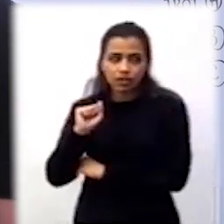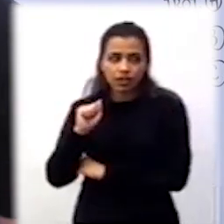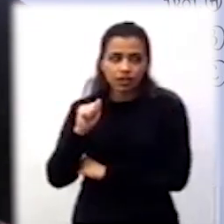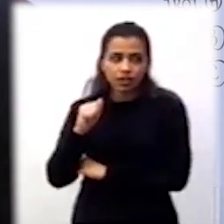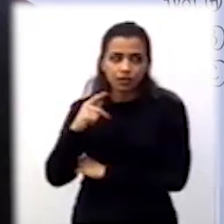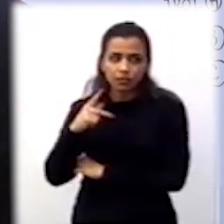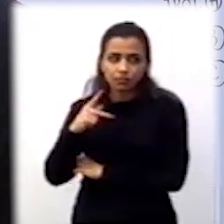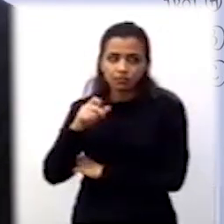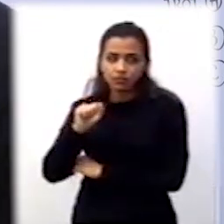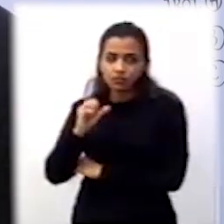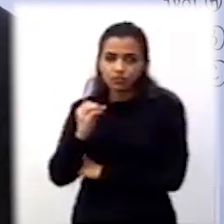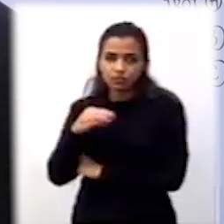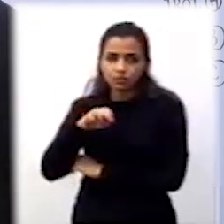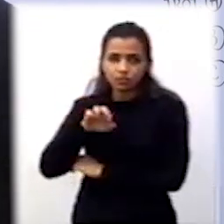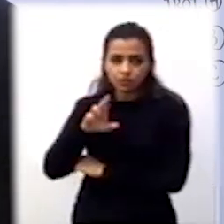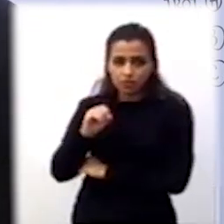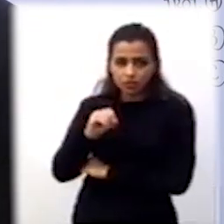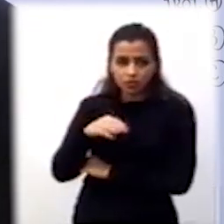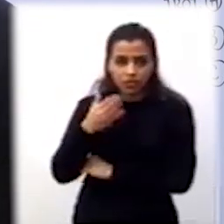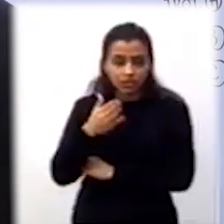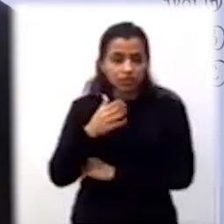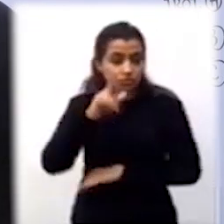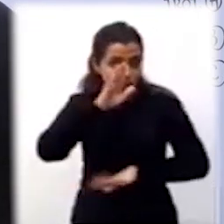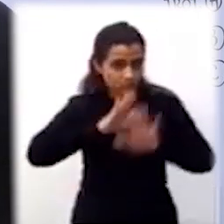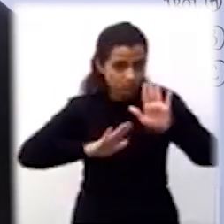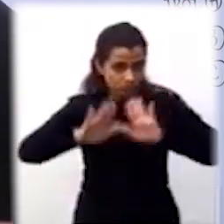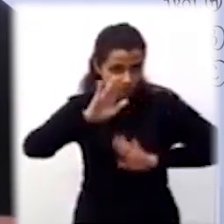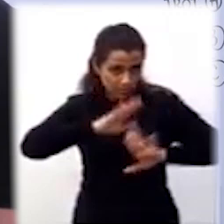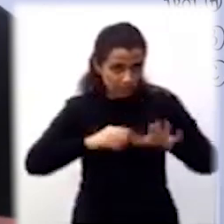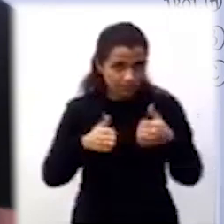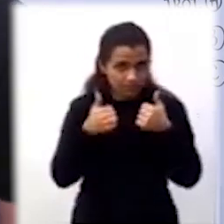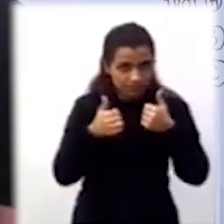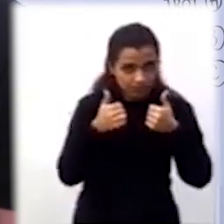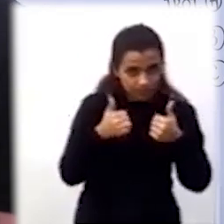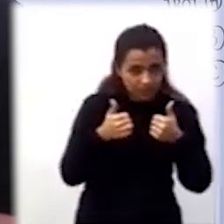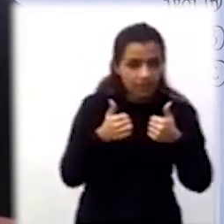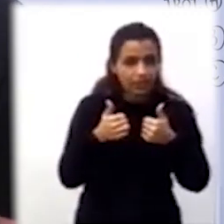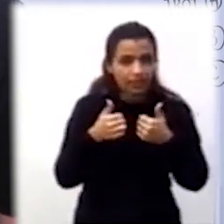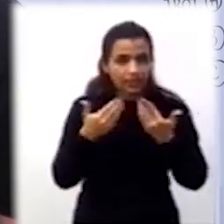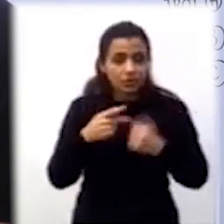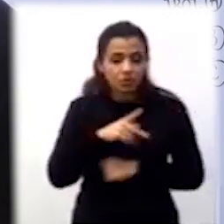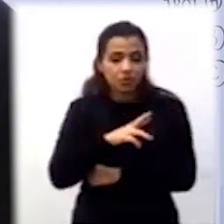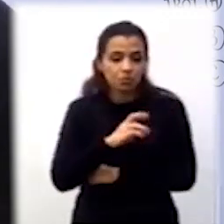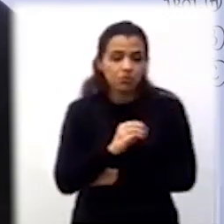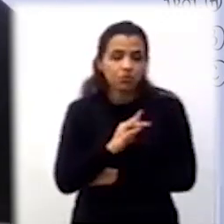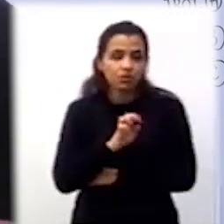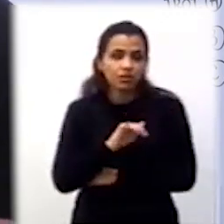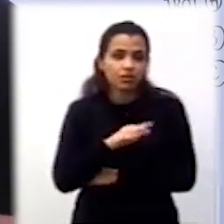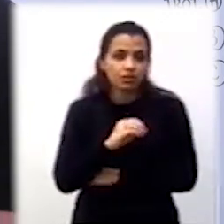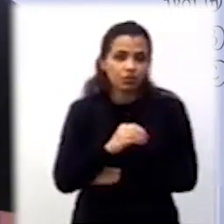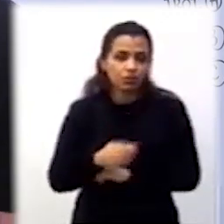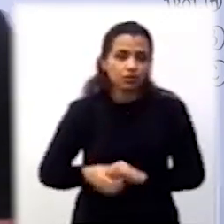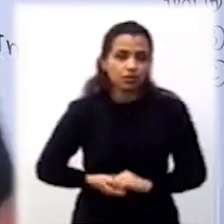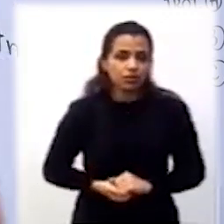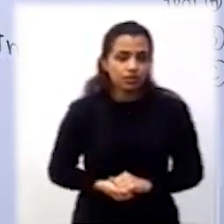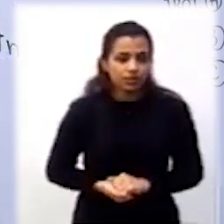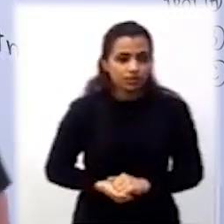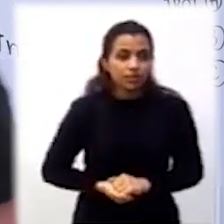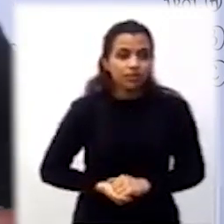proteico, tá? Então, cuidado, envelope lipoproteico, capsídio, ele é proteico, e o ácido